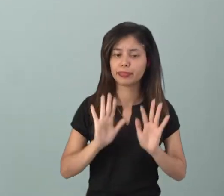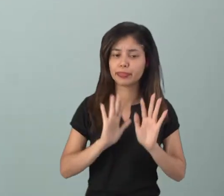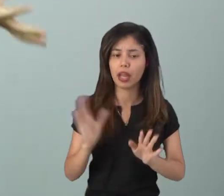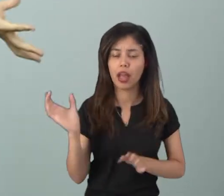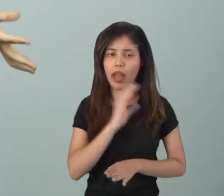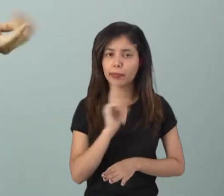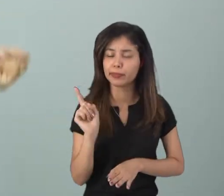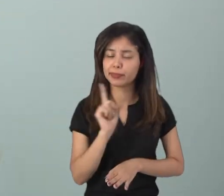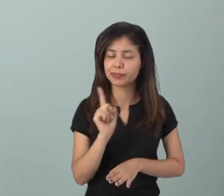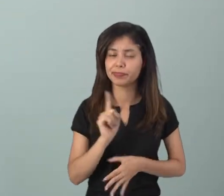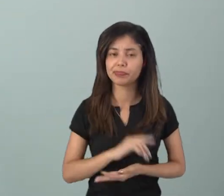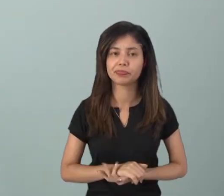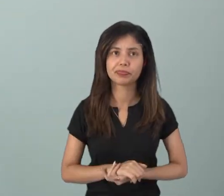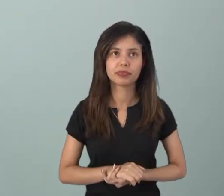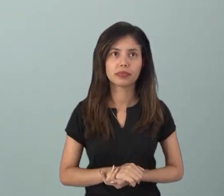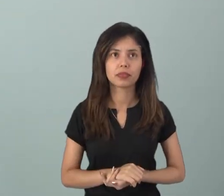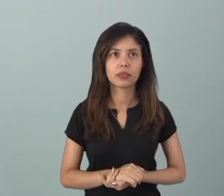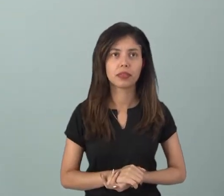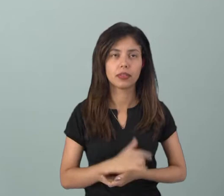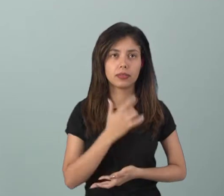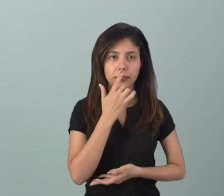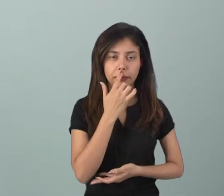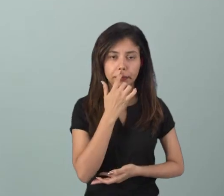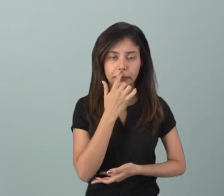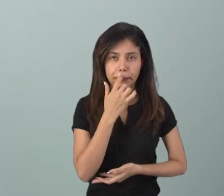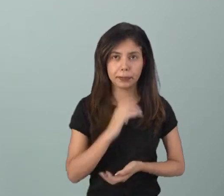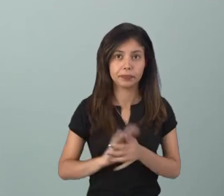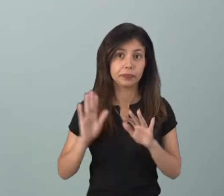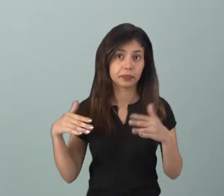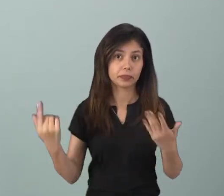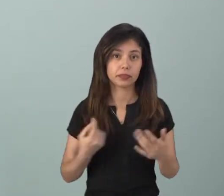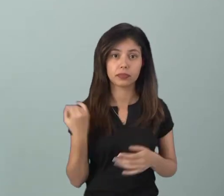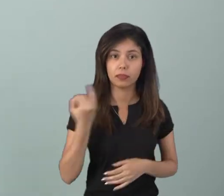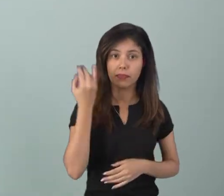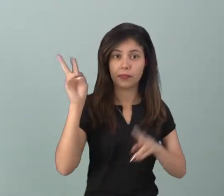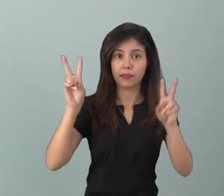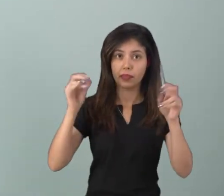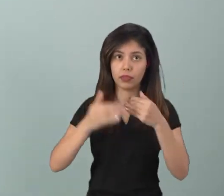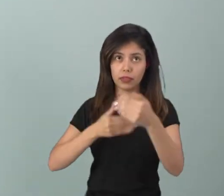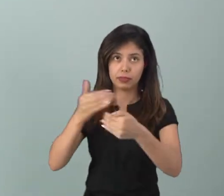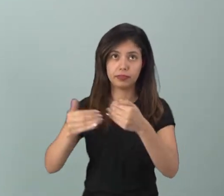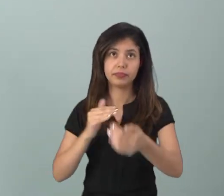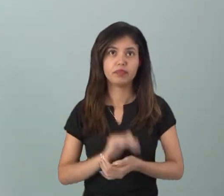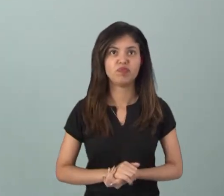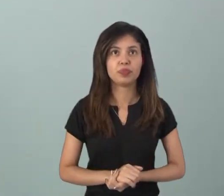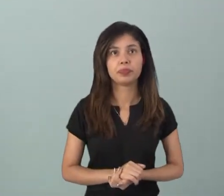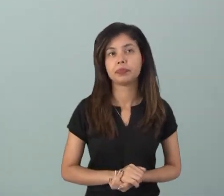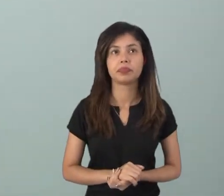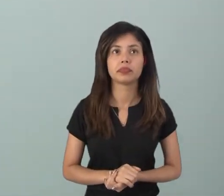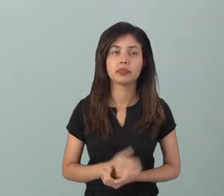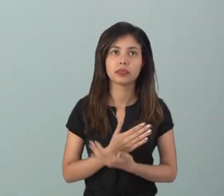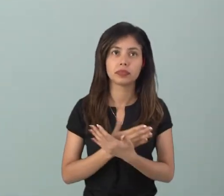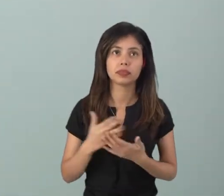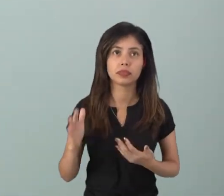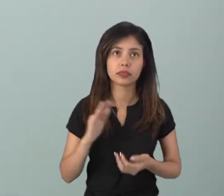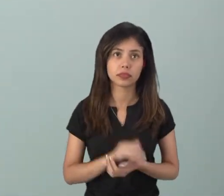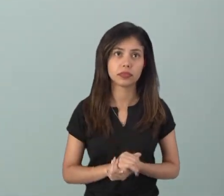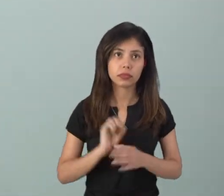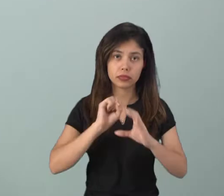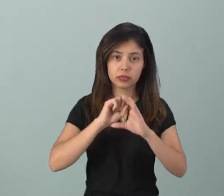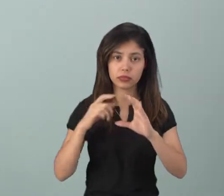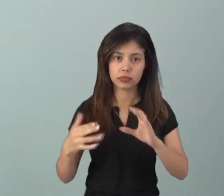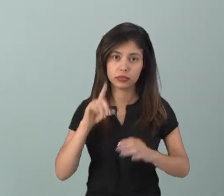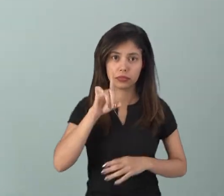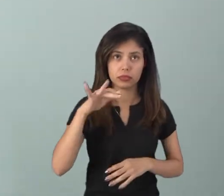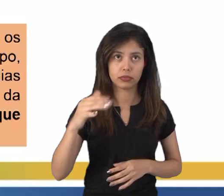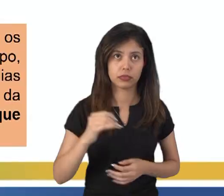assim de uma hora para outra. Então vamos ver aí quais são as principais teorias evolucionistas. A gente vai começar classificando o